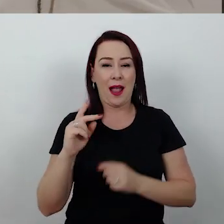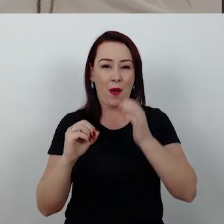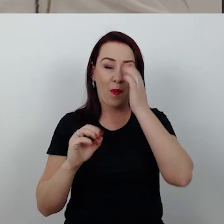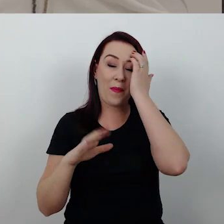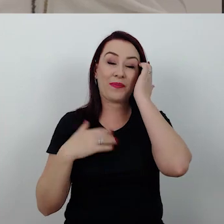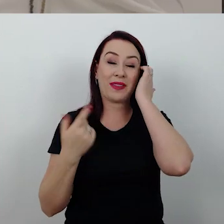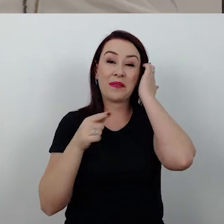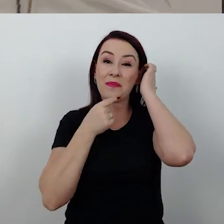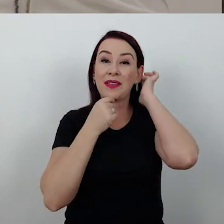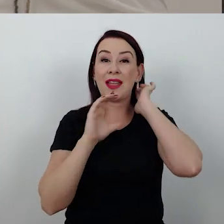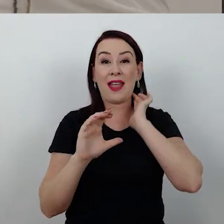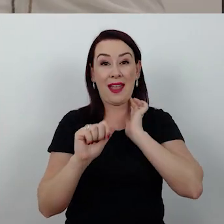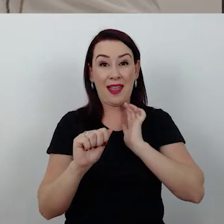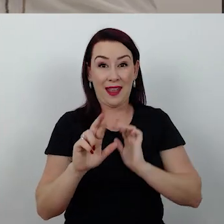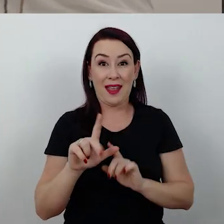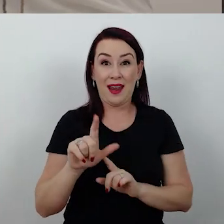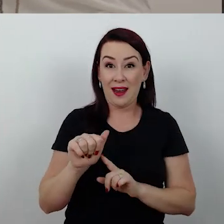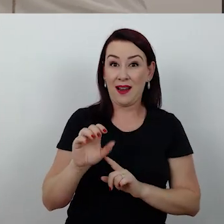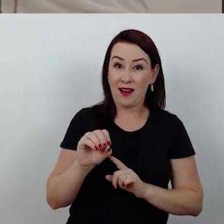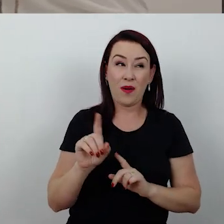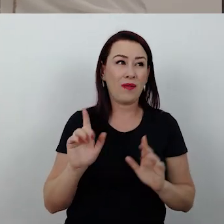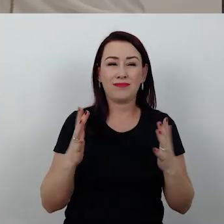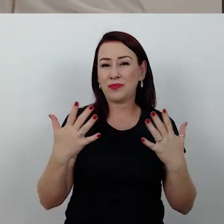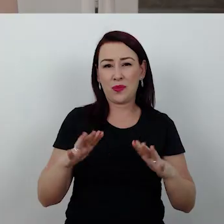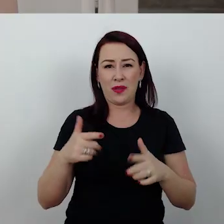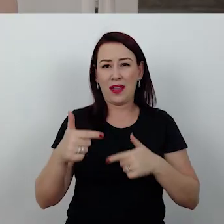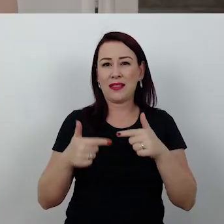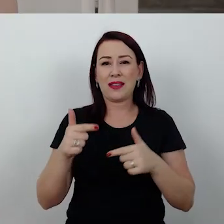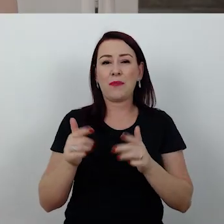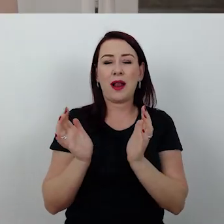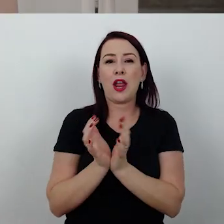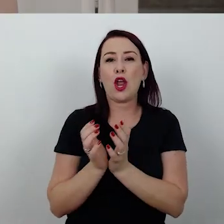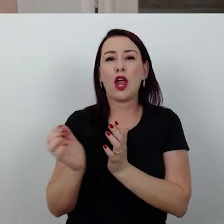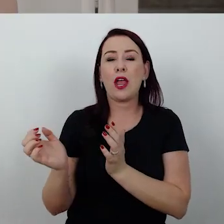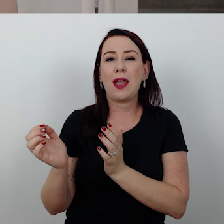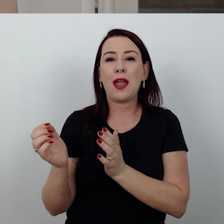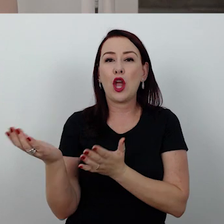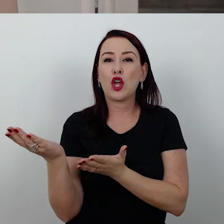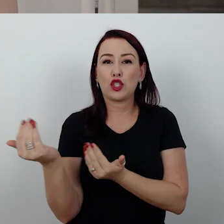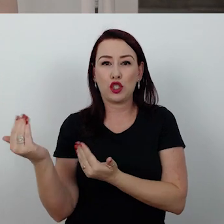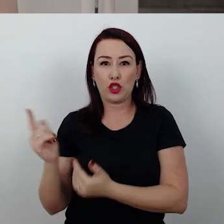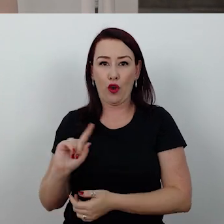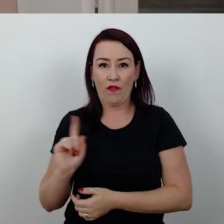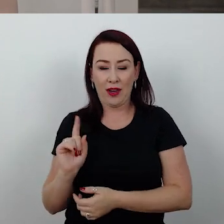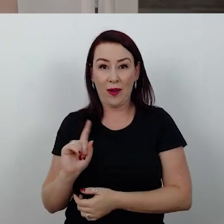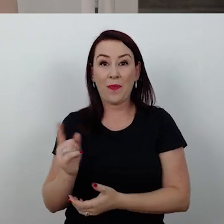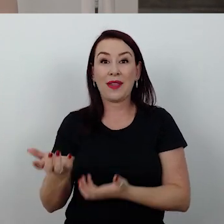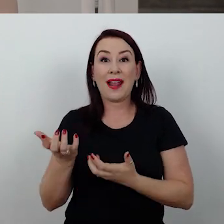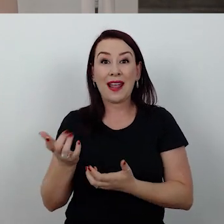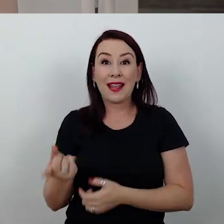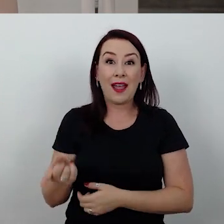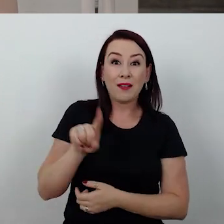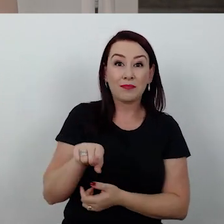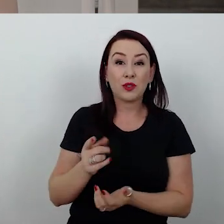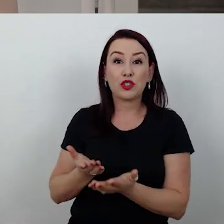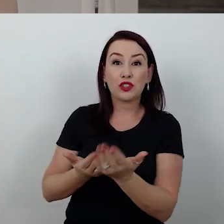o Carlão, ele não queria trabalhar com jovens atores, né, no longa. Ele queria trabalhar com jovens que trouxessem uma